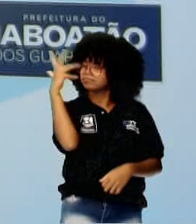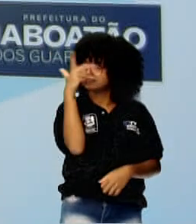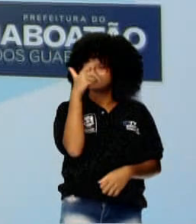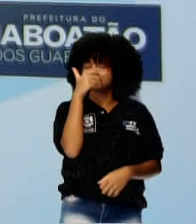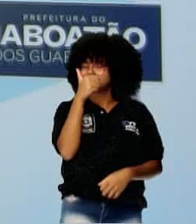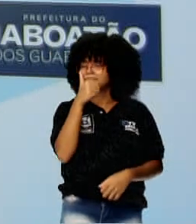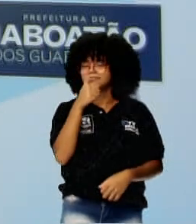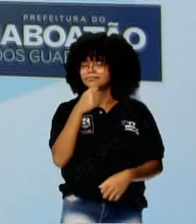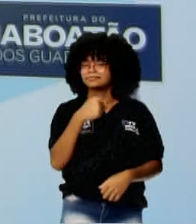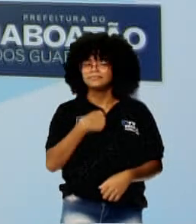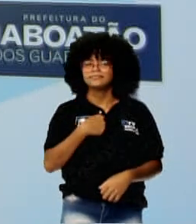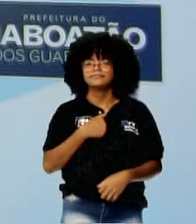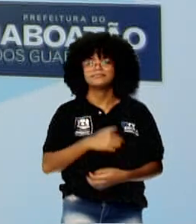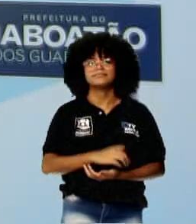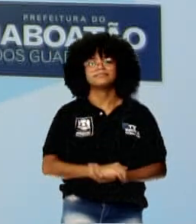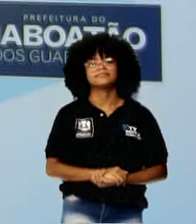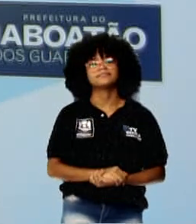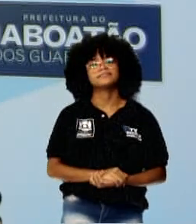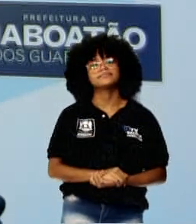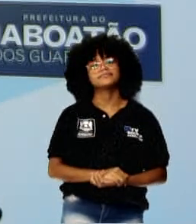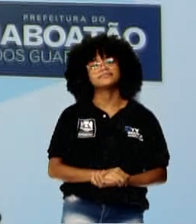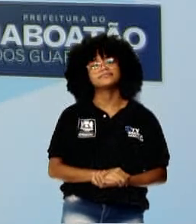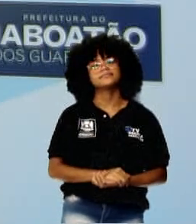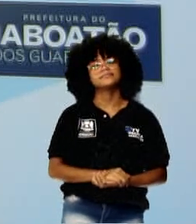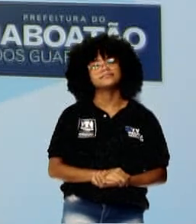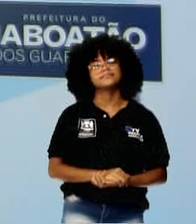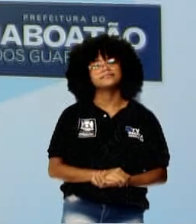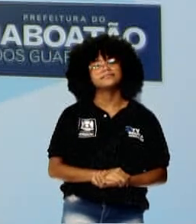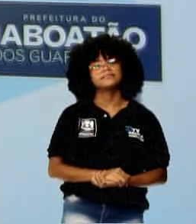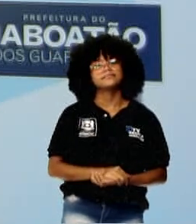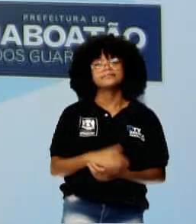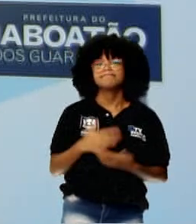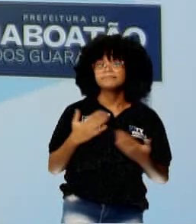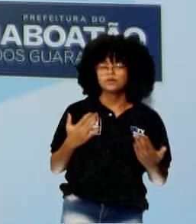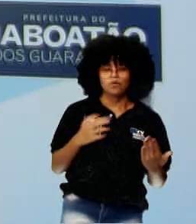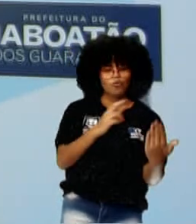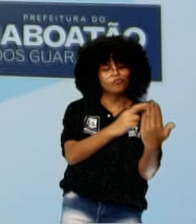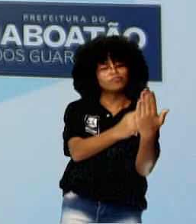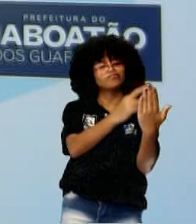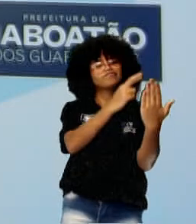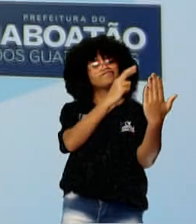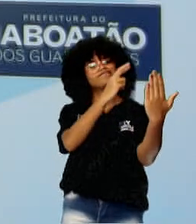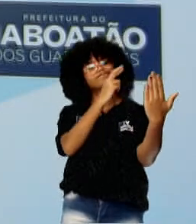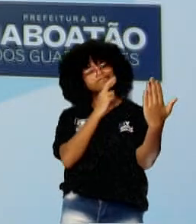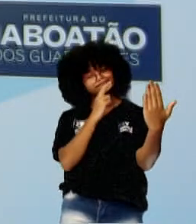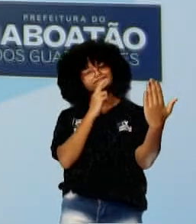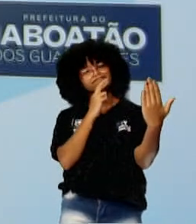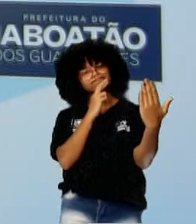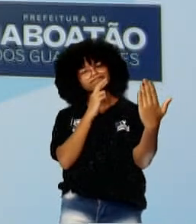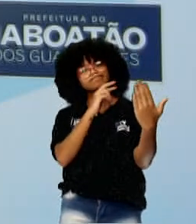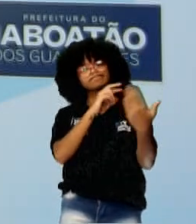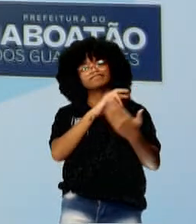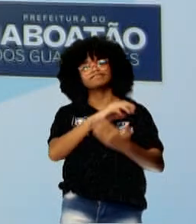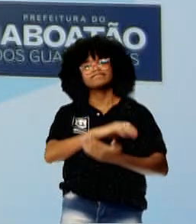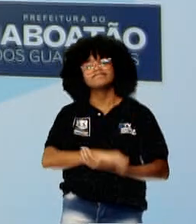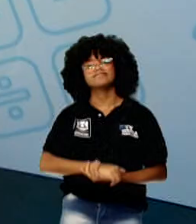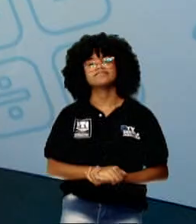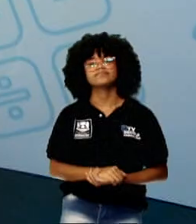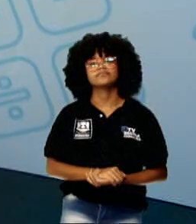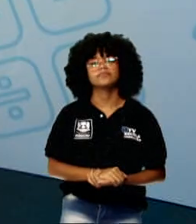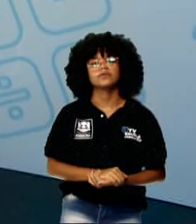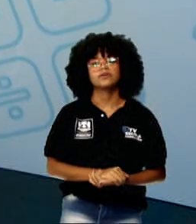bela do que eu? E aí o espelho, prontamente do seu canto,